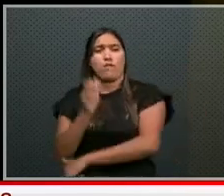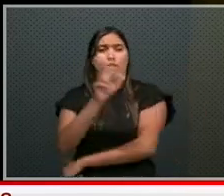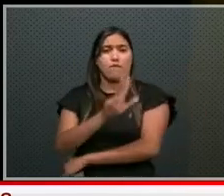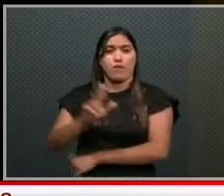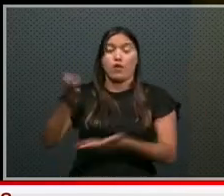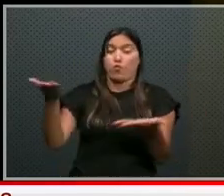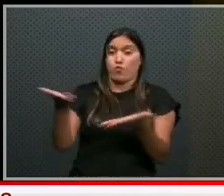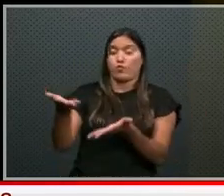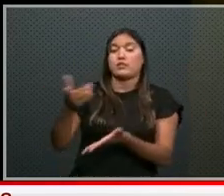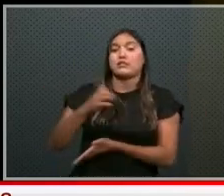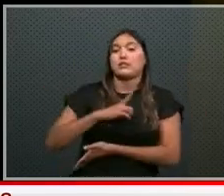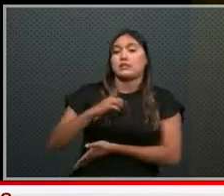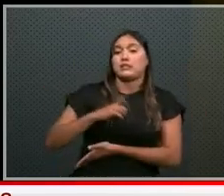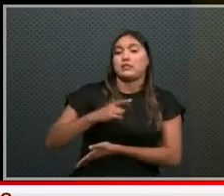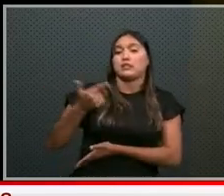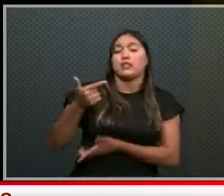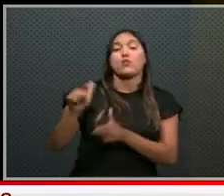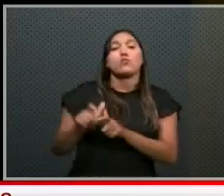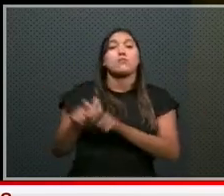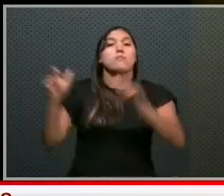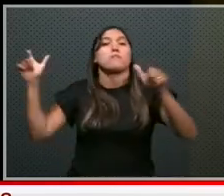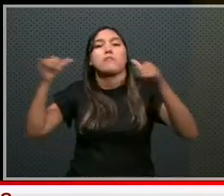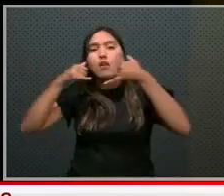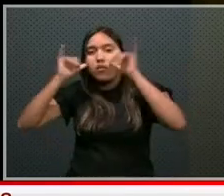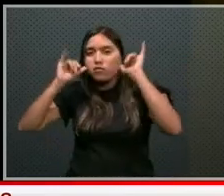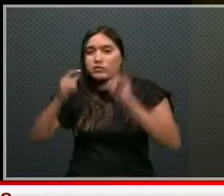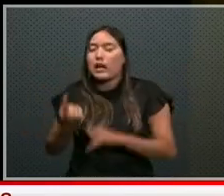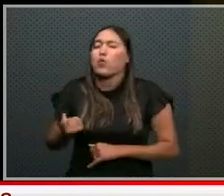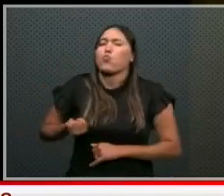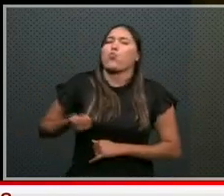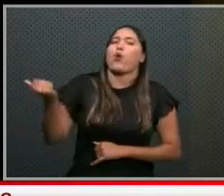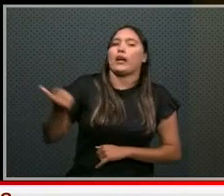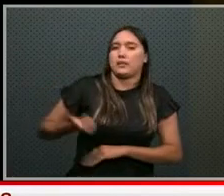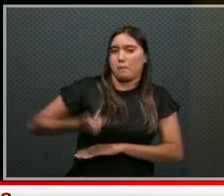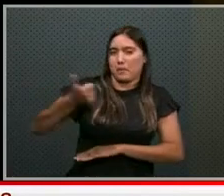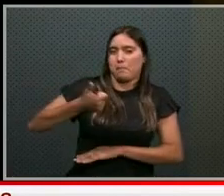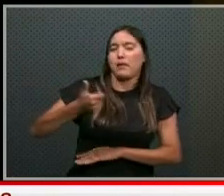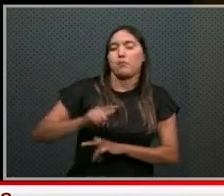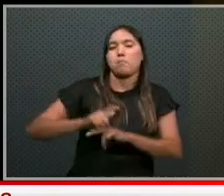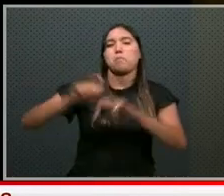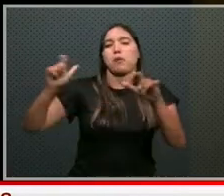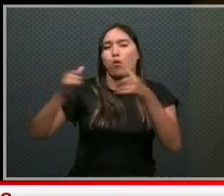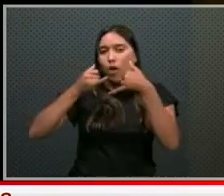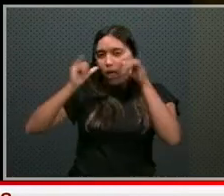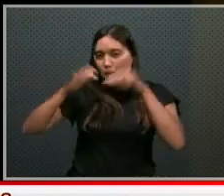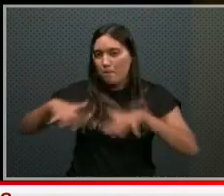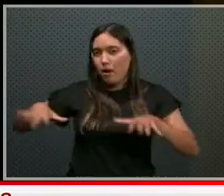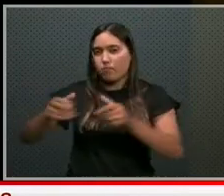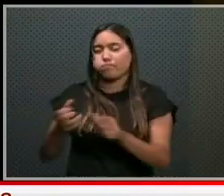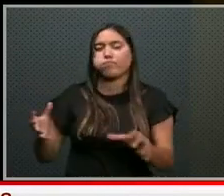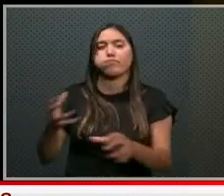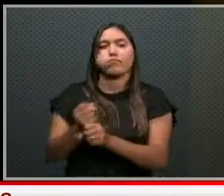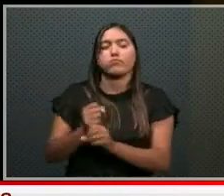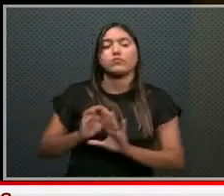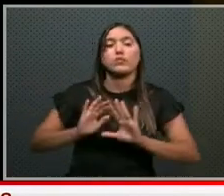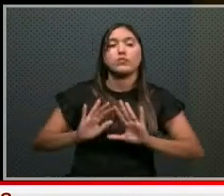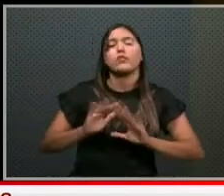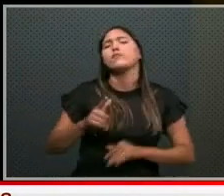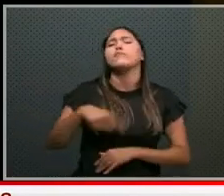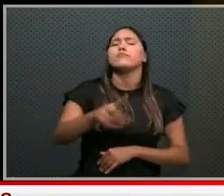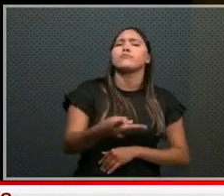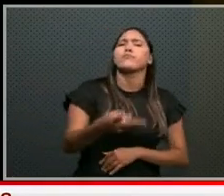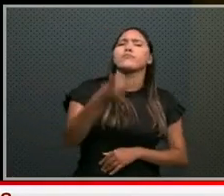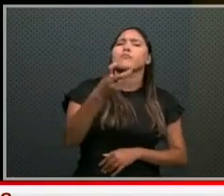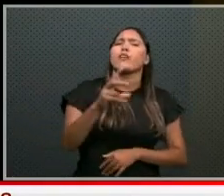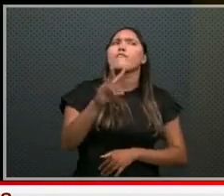nós temos um segundo maior é bom então caminhando para ser o primeiro E aí o pecuarista foi de Xavier vocês já imaginou que